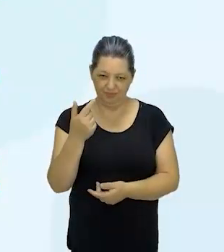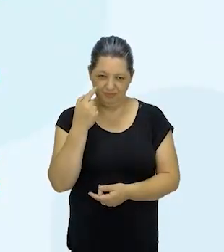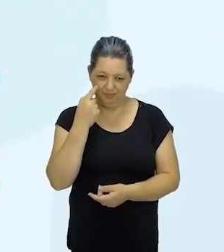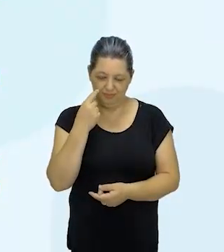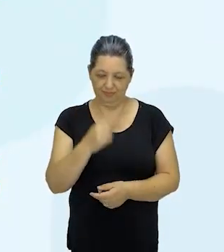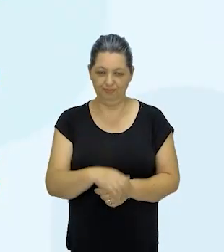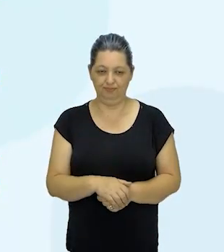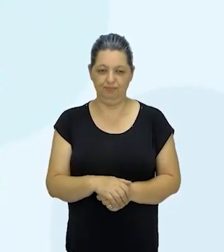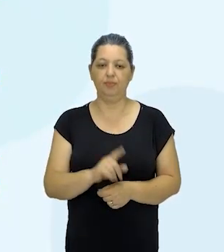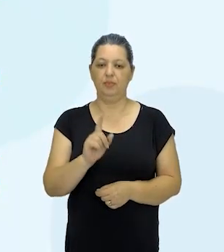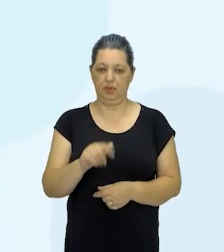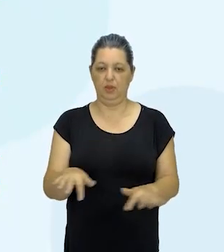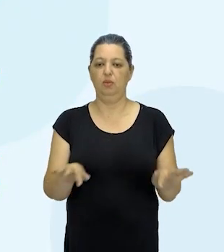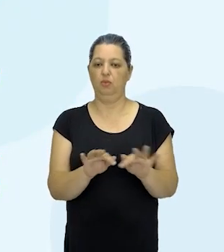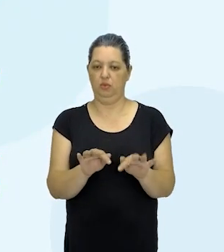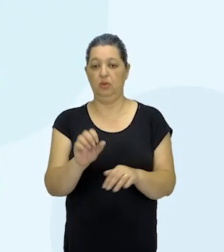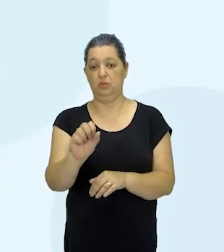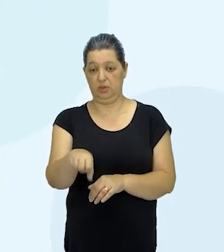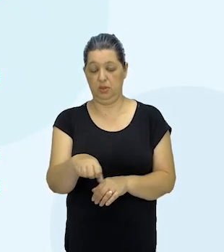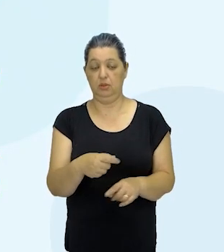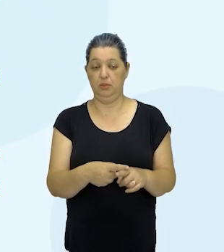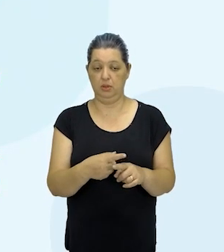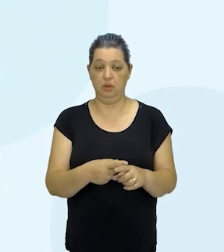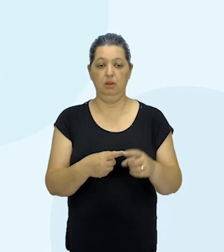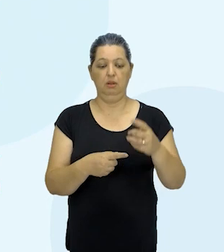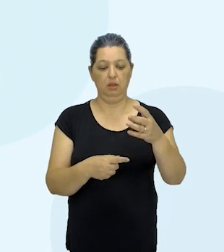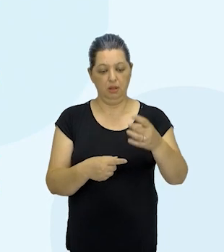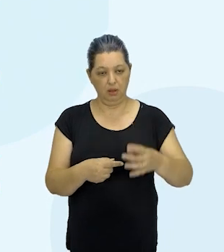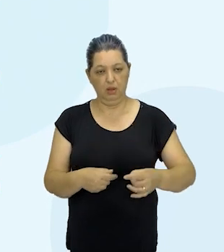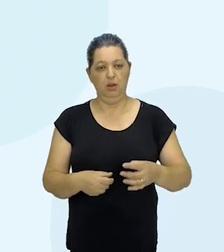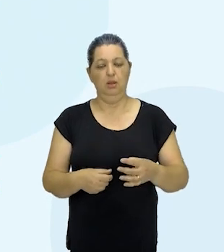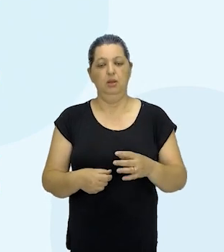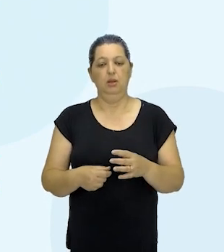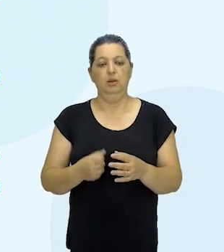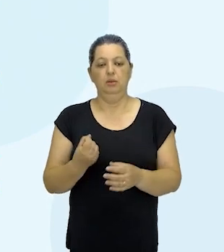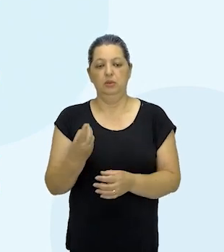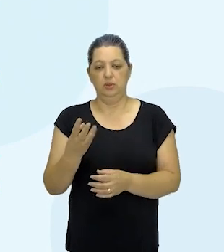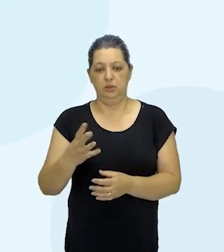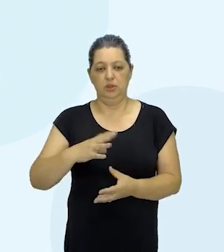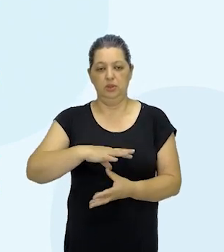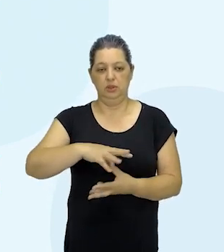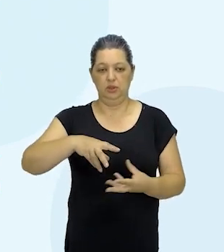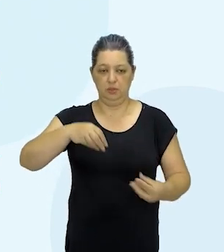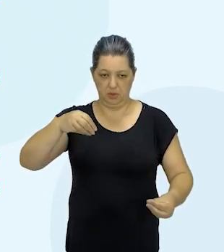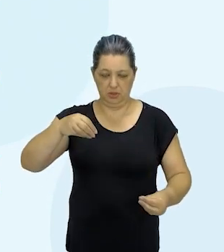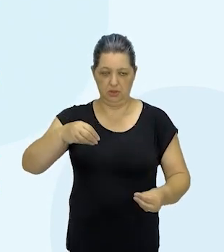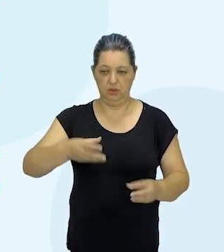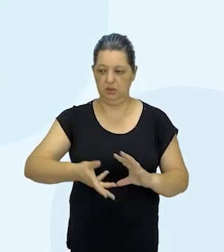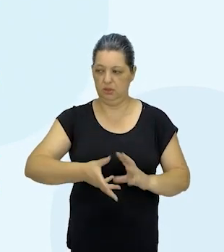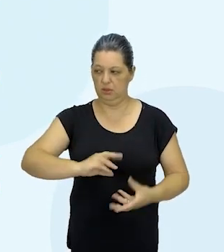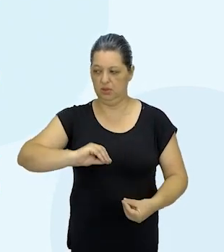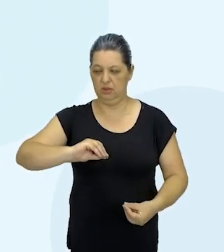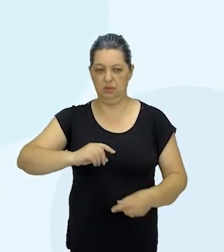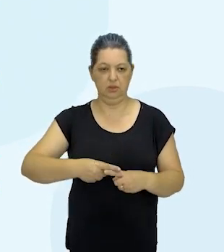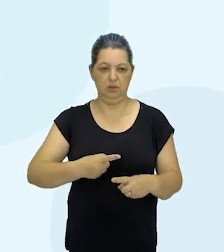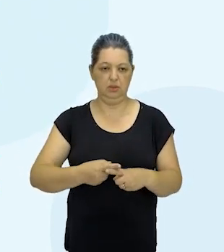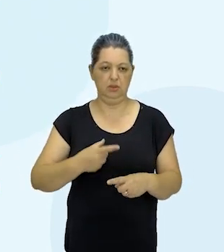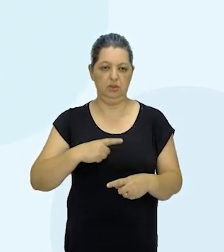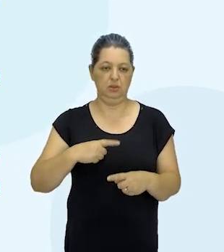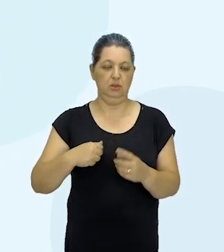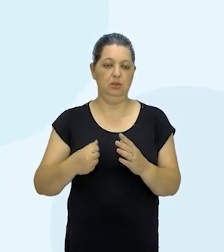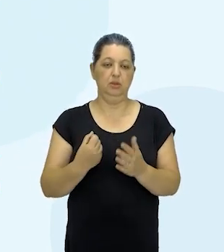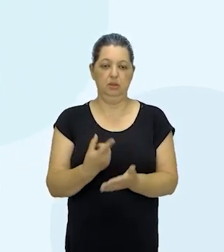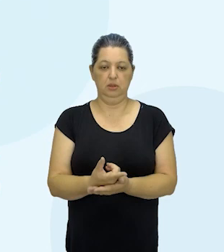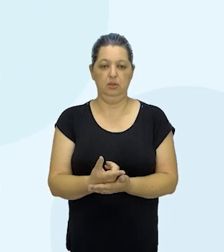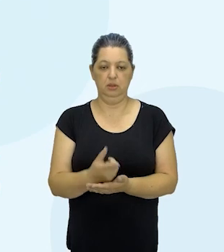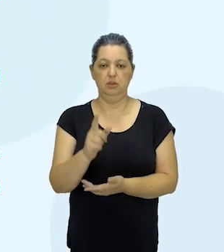Então, primeiro é uma função sim, porque para cada quantidade de ameixa comprada existe um único preço a ser pago associado a ele. O preço a ser